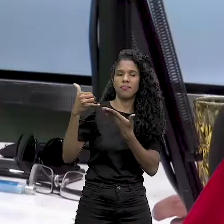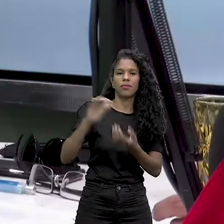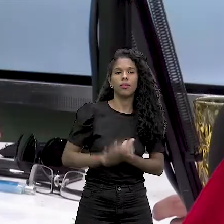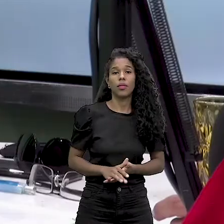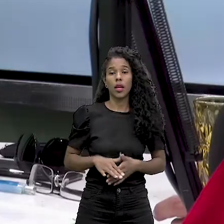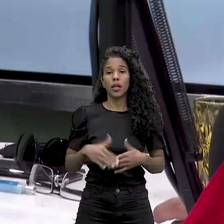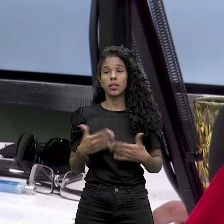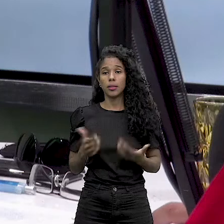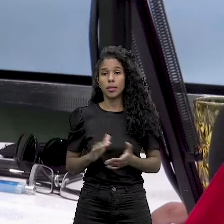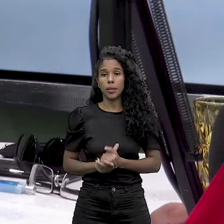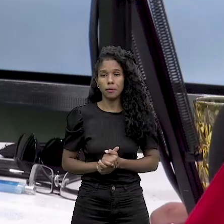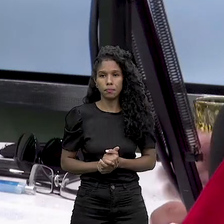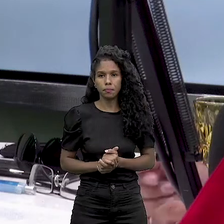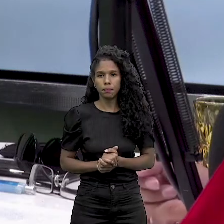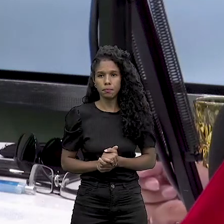aqui do